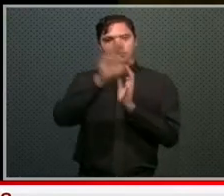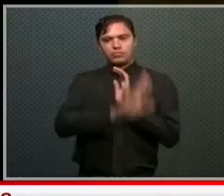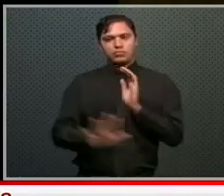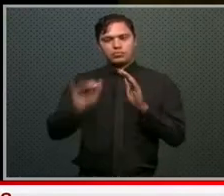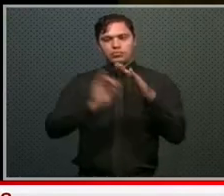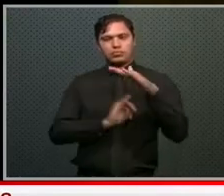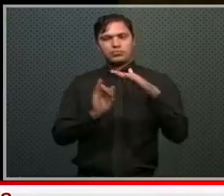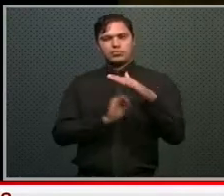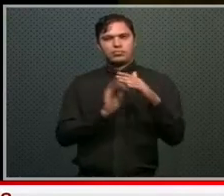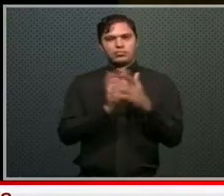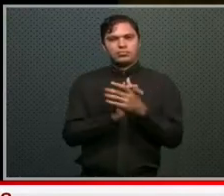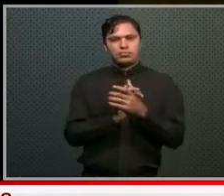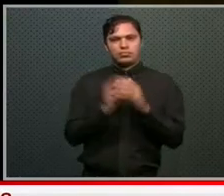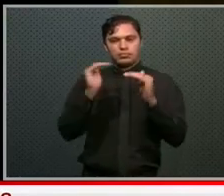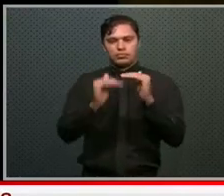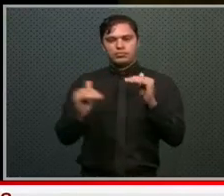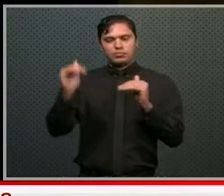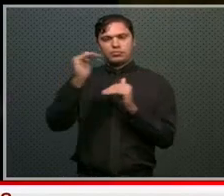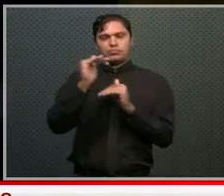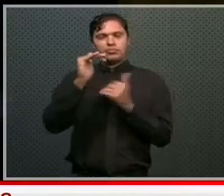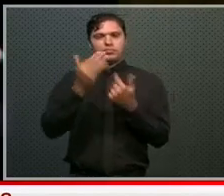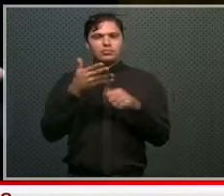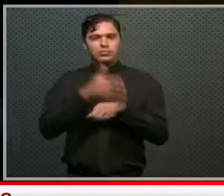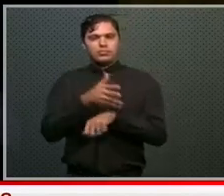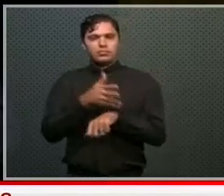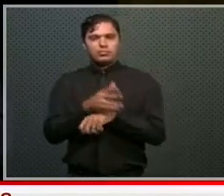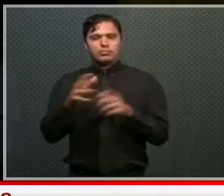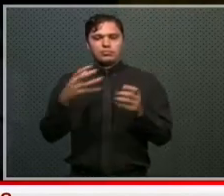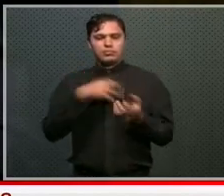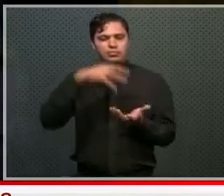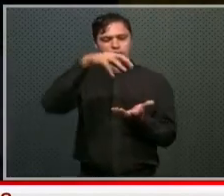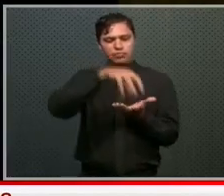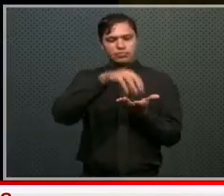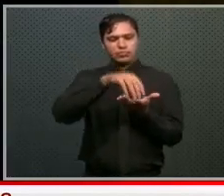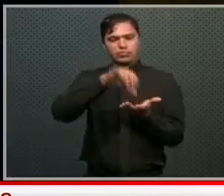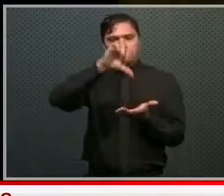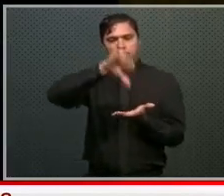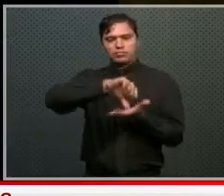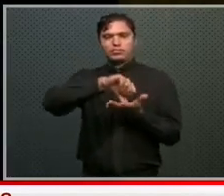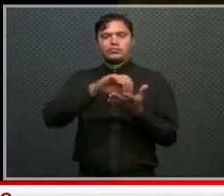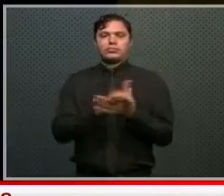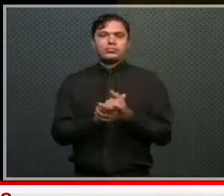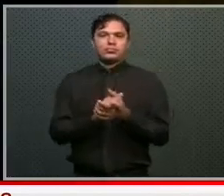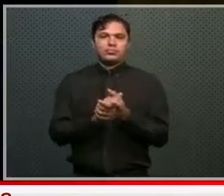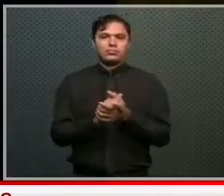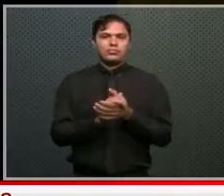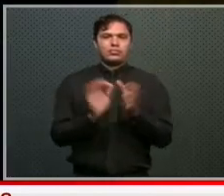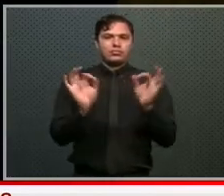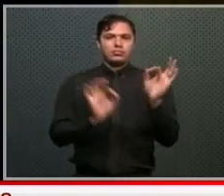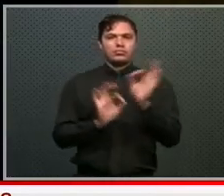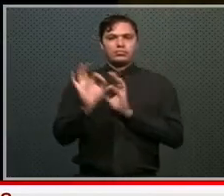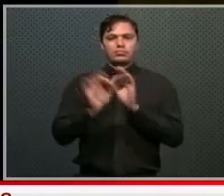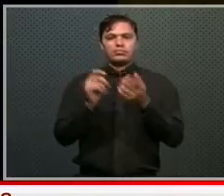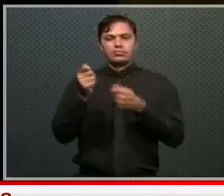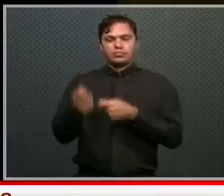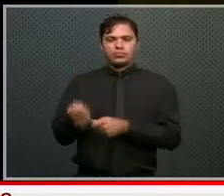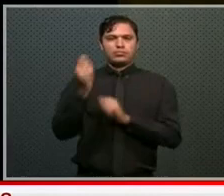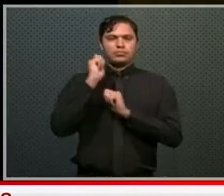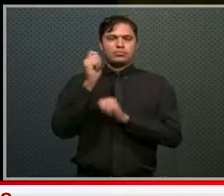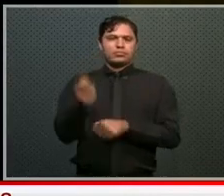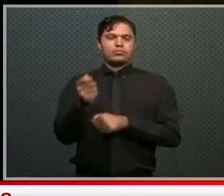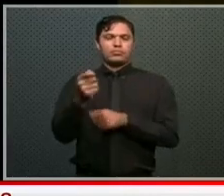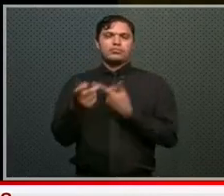lá na Superintendência estamos albergar de forma física já o MDA A Pesca como